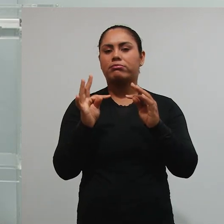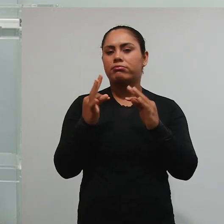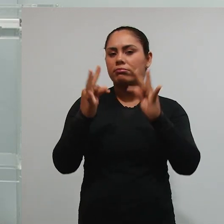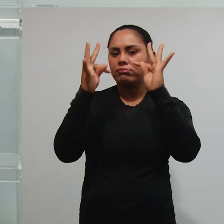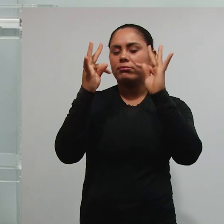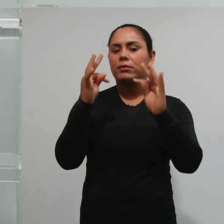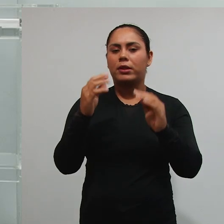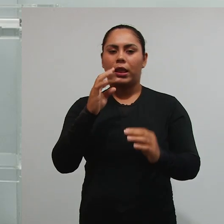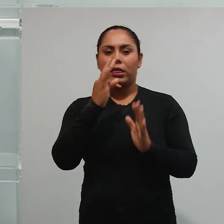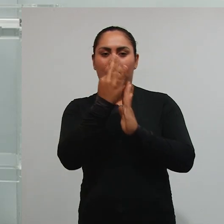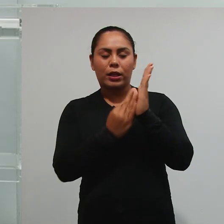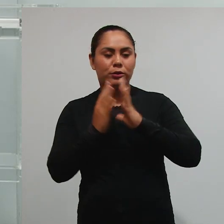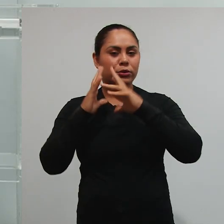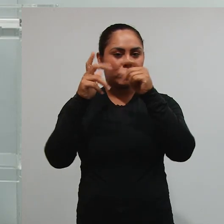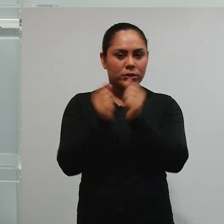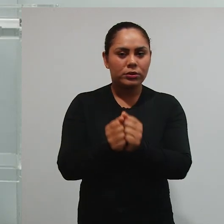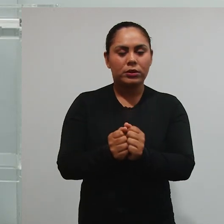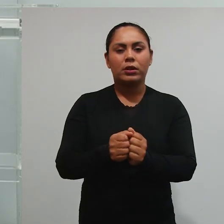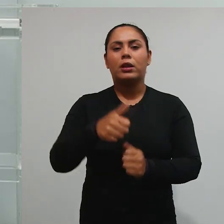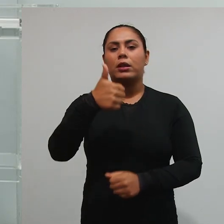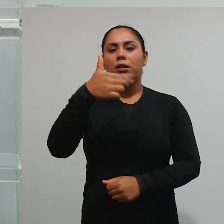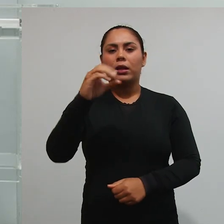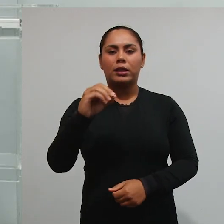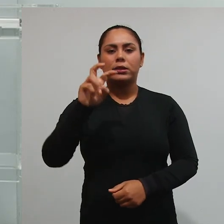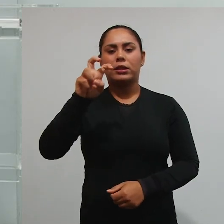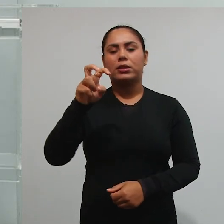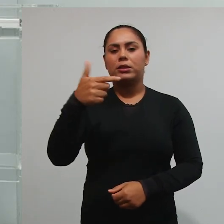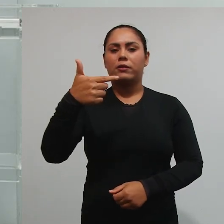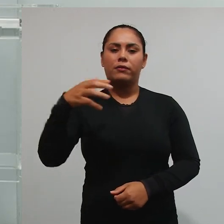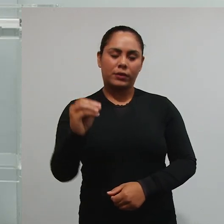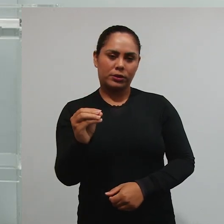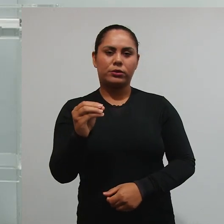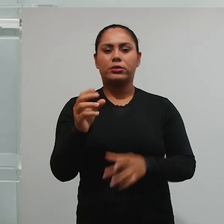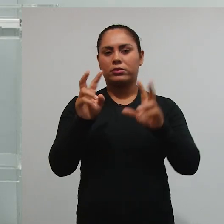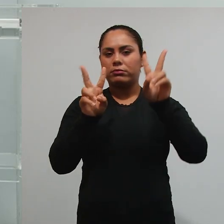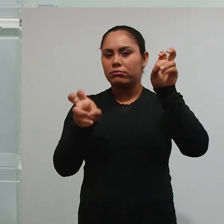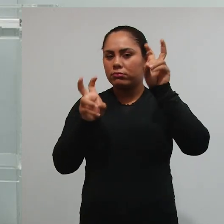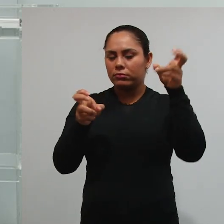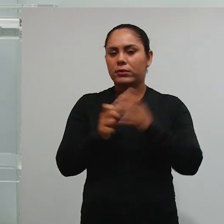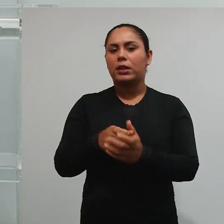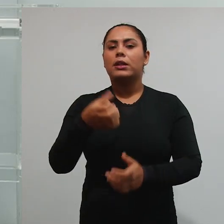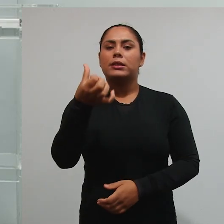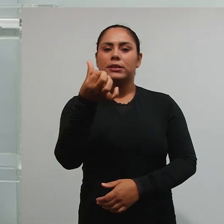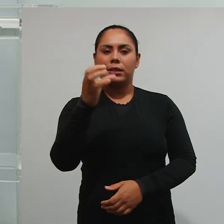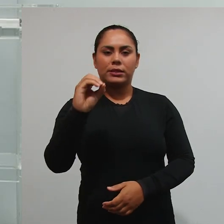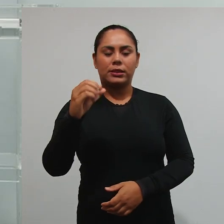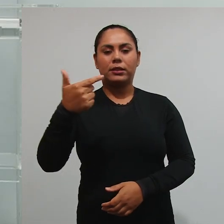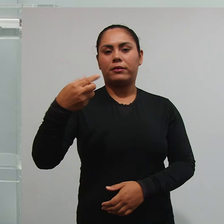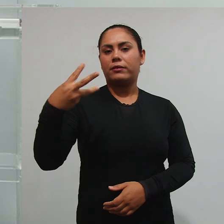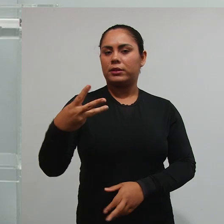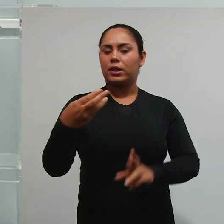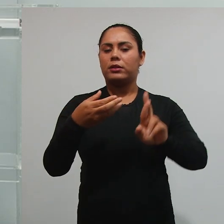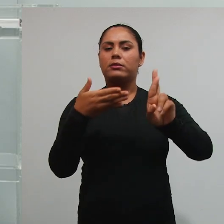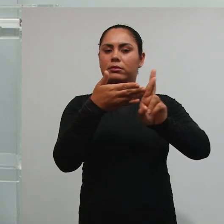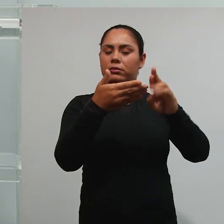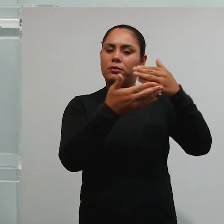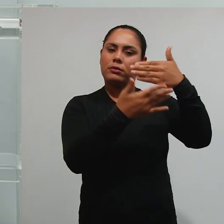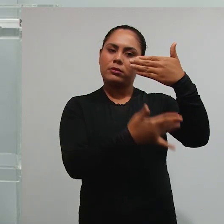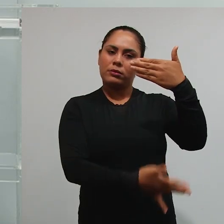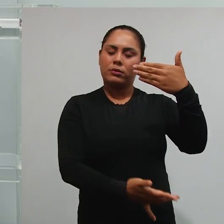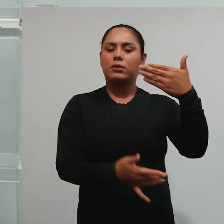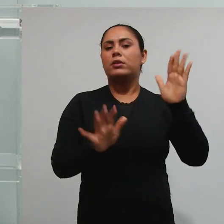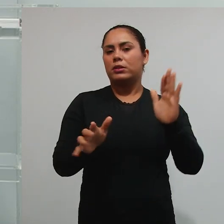geral, a 10520, que é das citações, e a 6023, que é para as referências. Depois eu